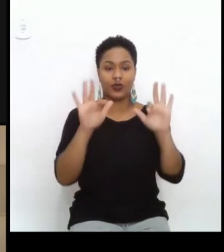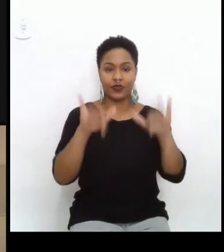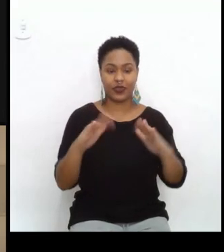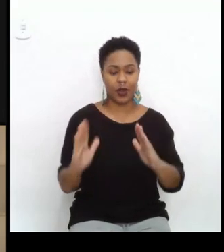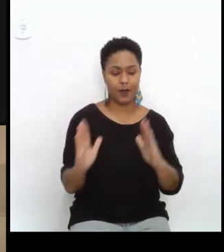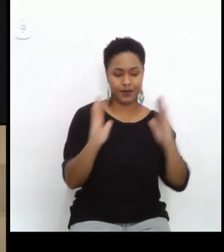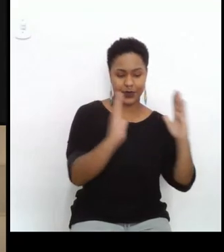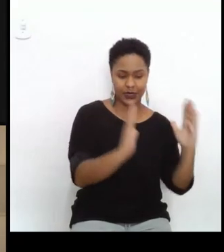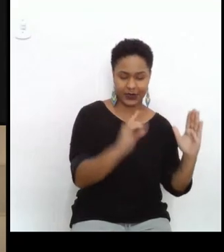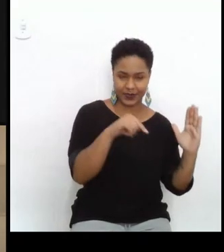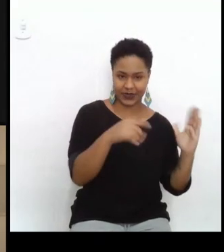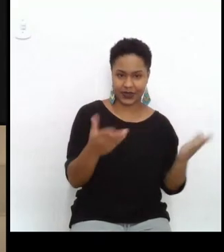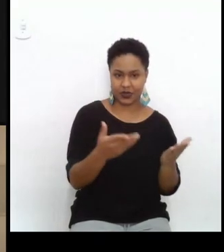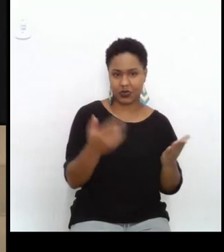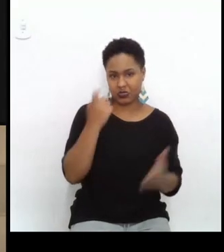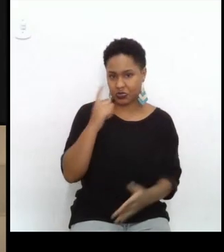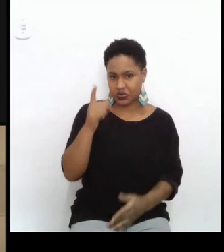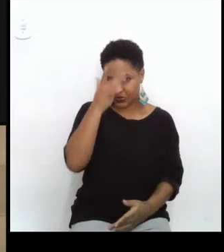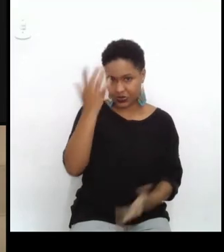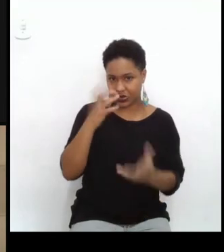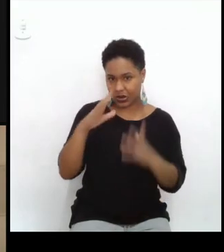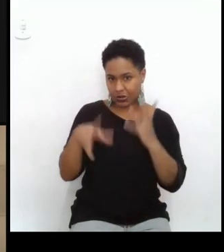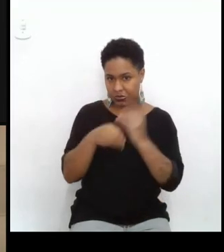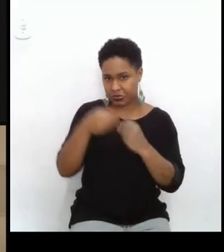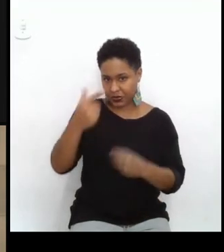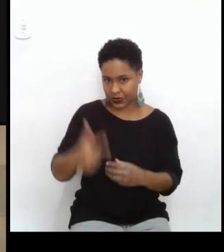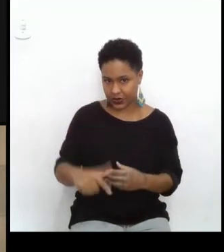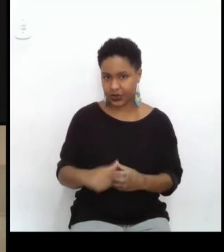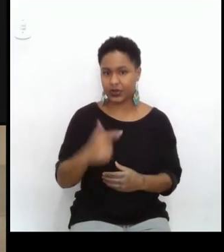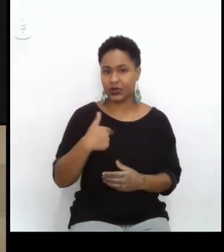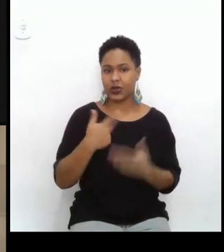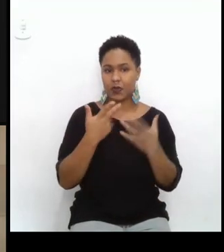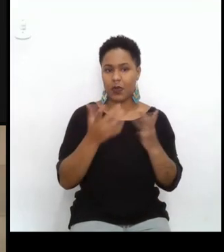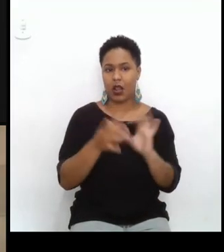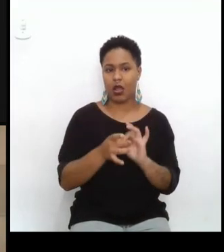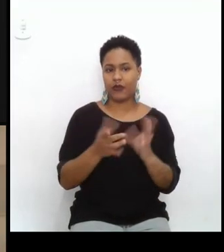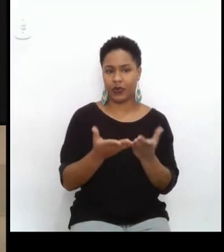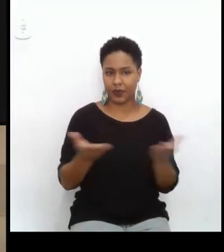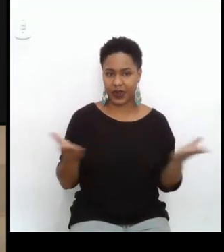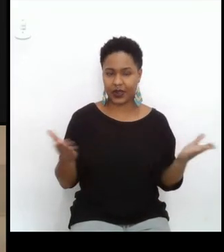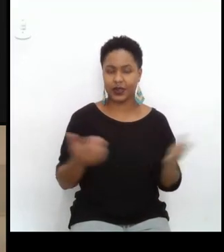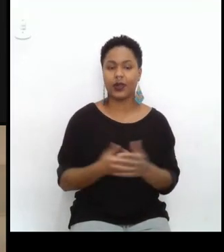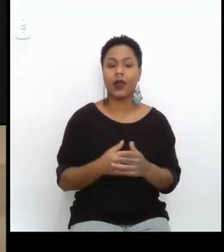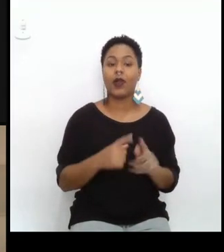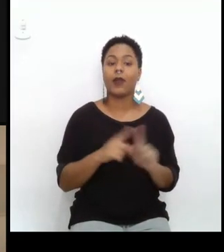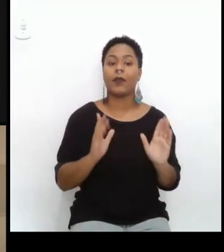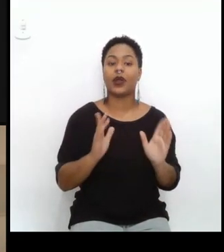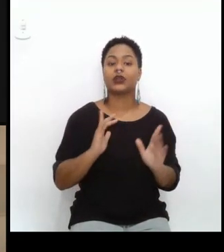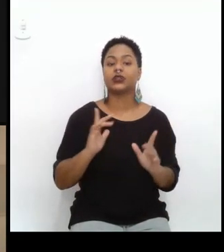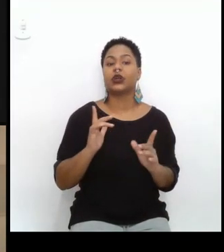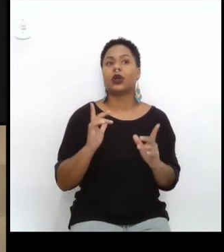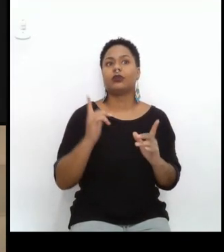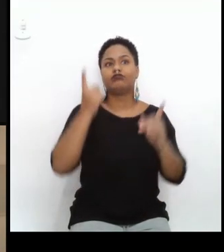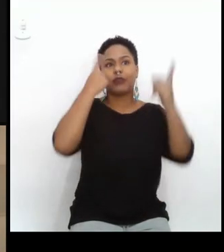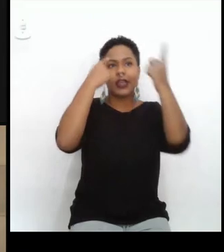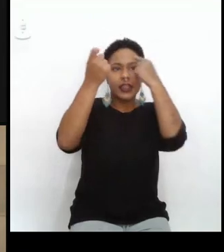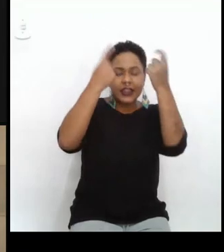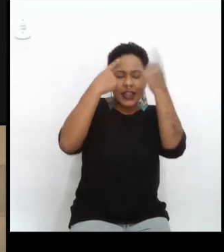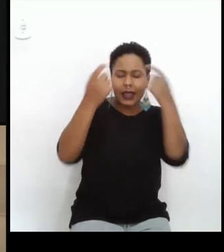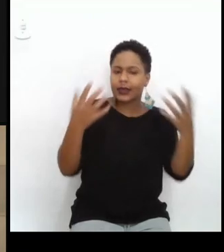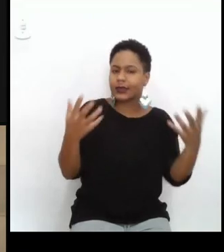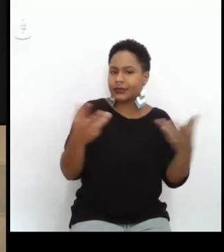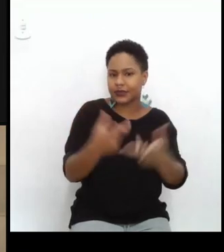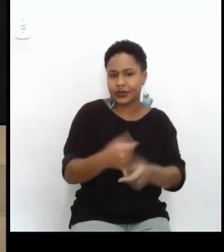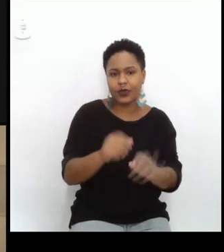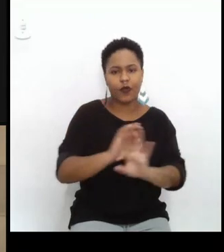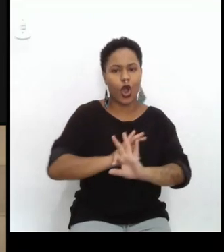função não sei que alguém tem mais alguma falado palavra tá aberto aqui mas a foram muitas ideias incríveis para